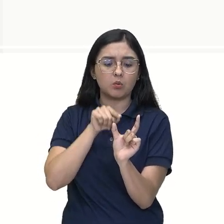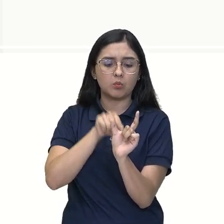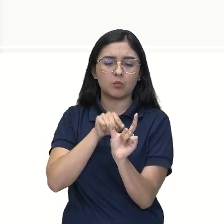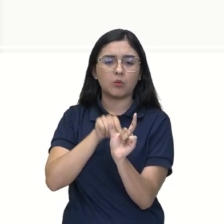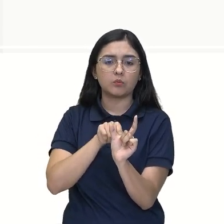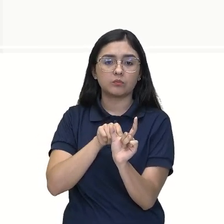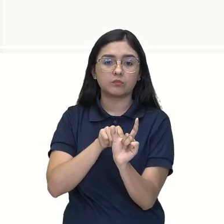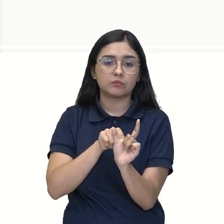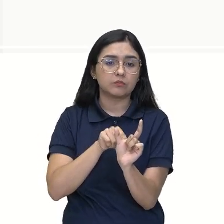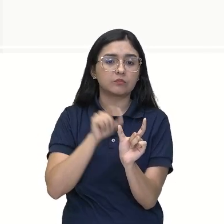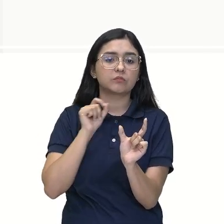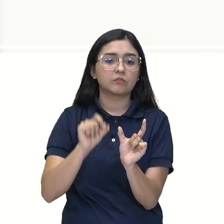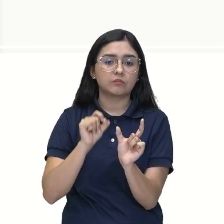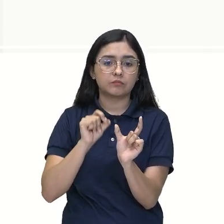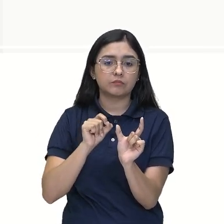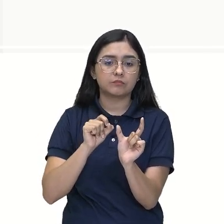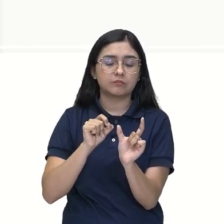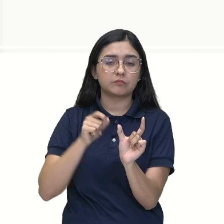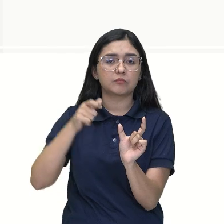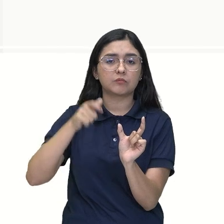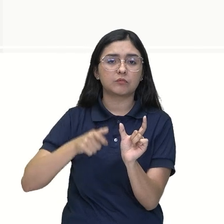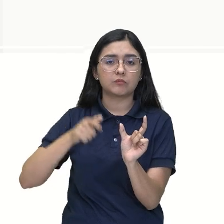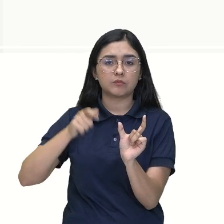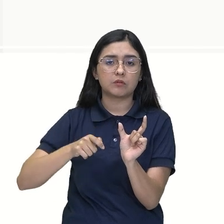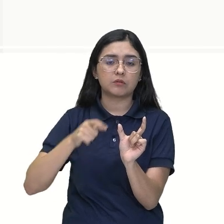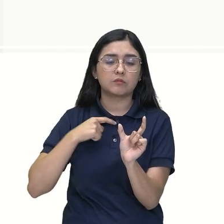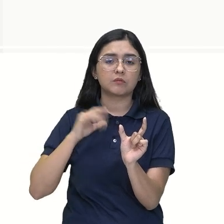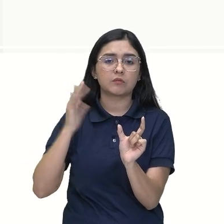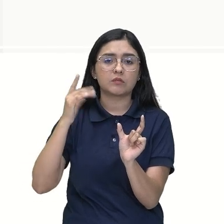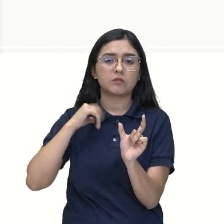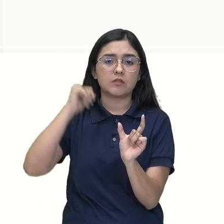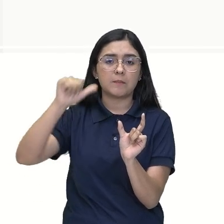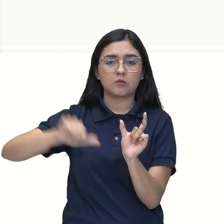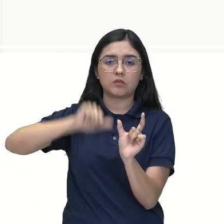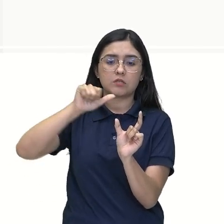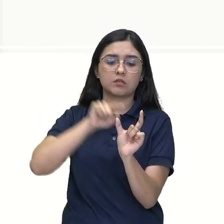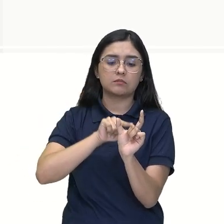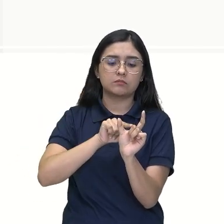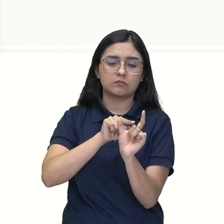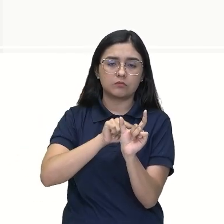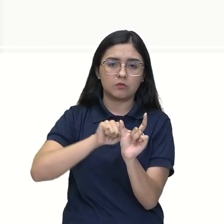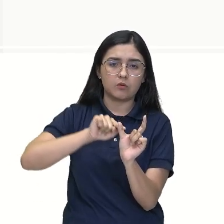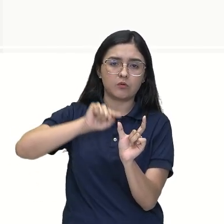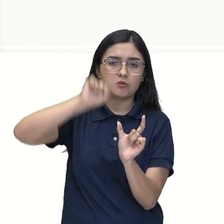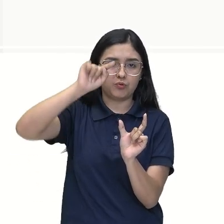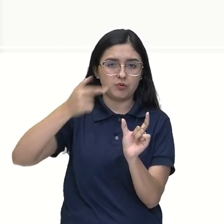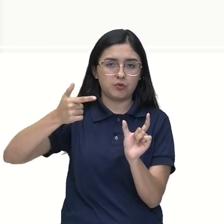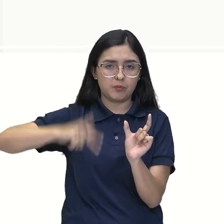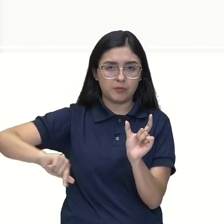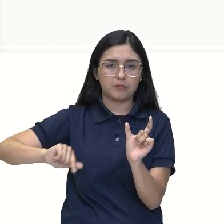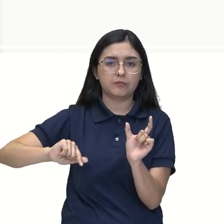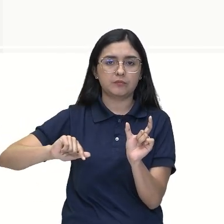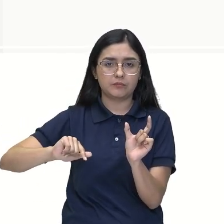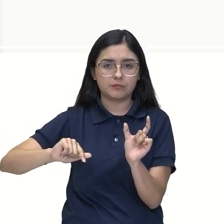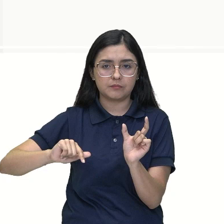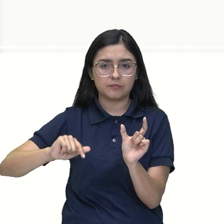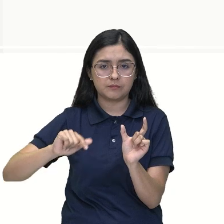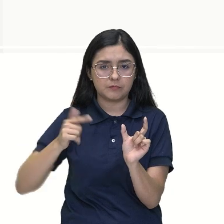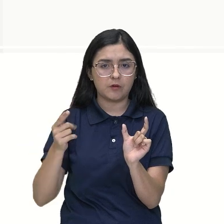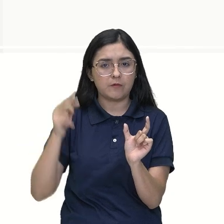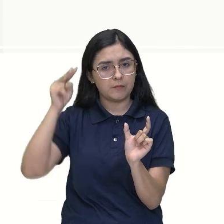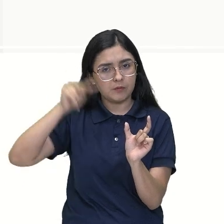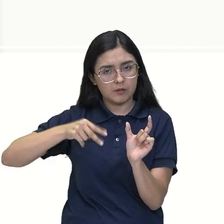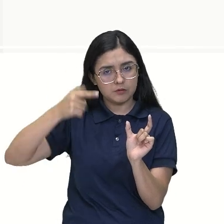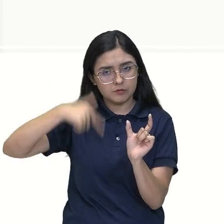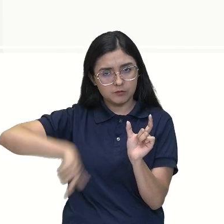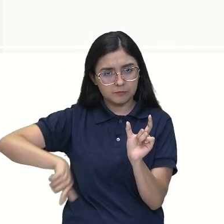é o ponto onde há essa mudança de sentido que ele está falando aqui. Ó, vamos ler de novo aqui,